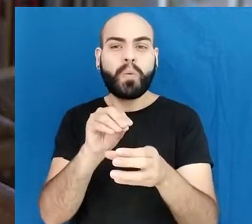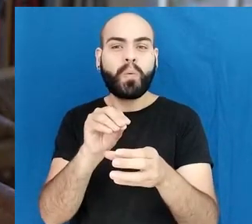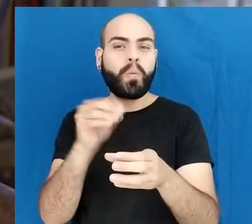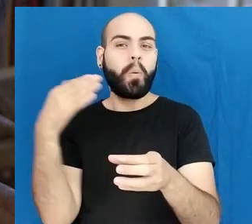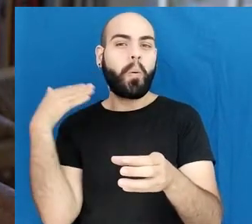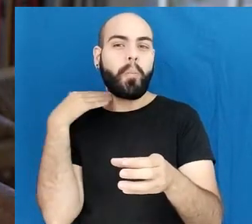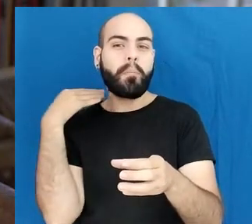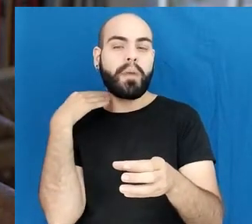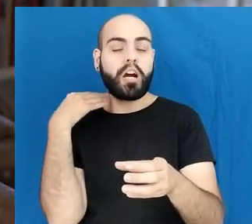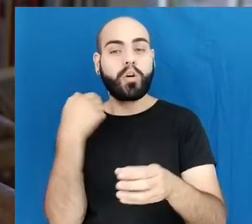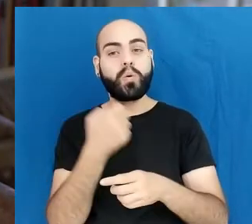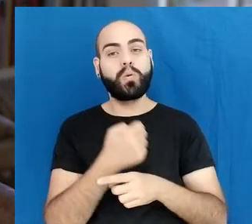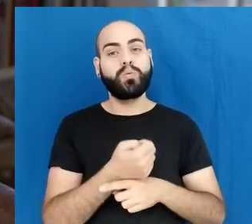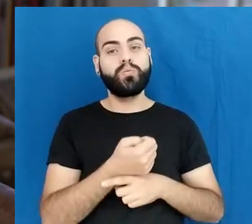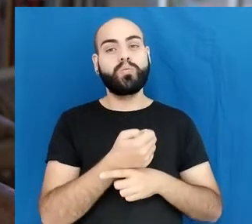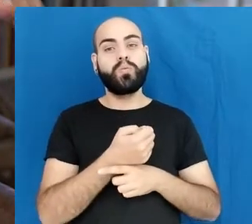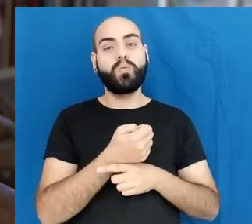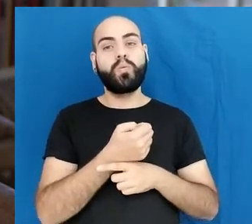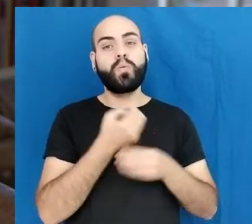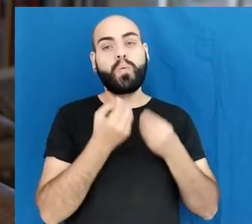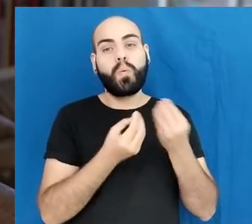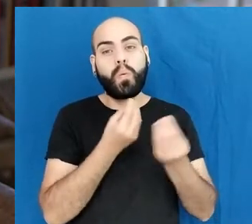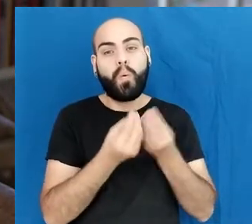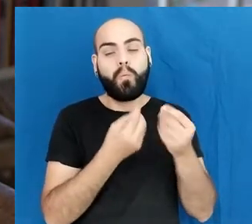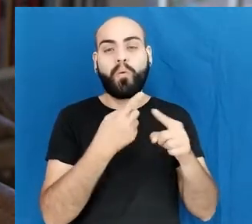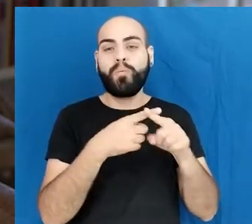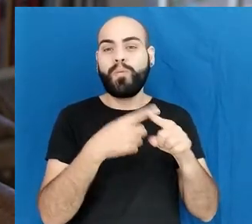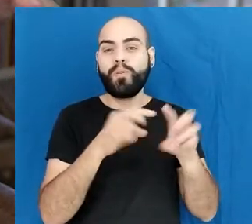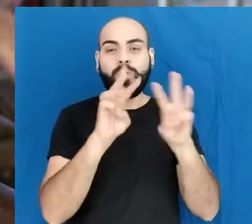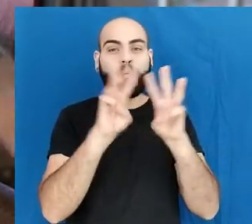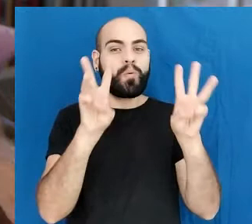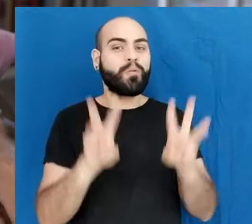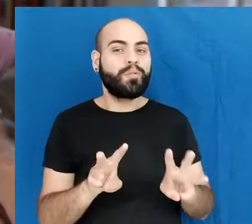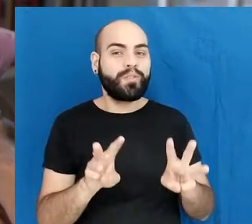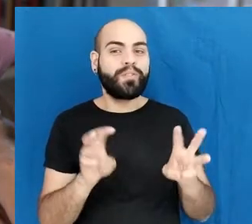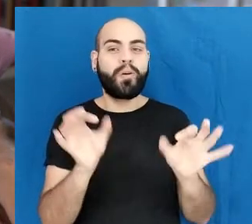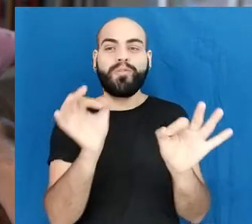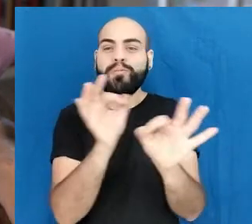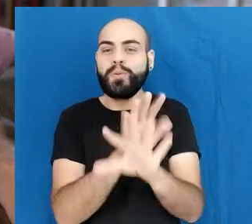vitrine já está pronta, o museu já está montado, com iluminação e tudo.